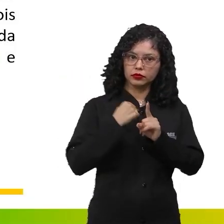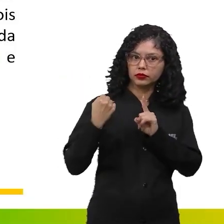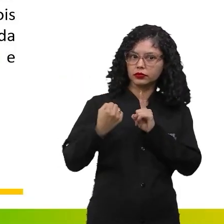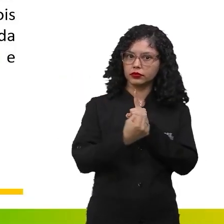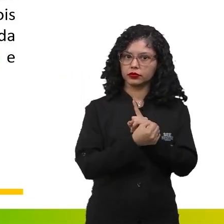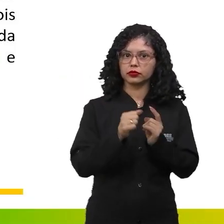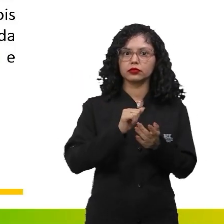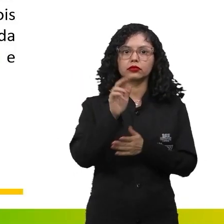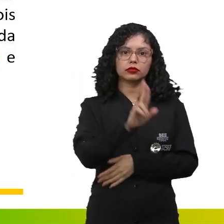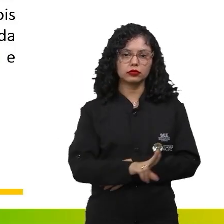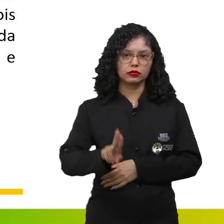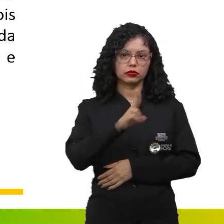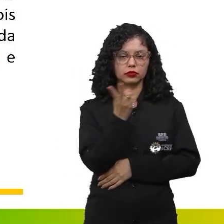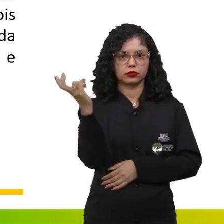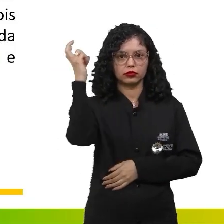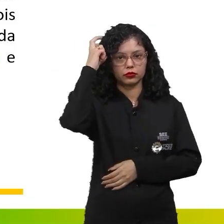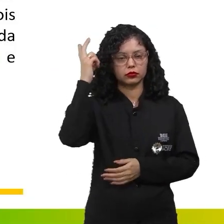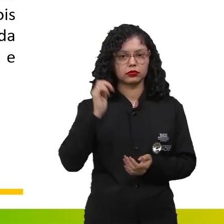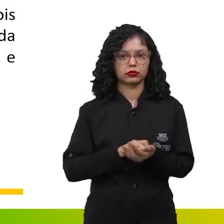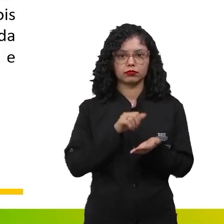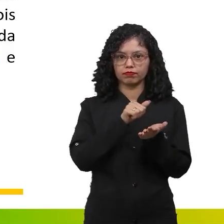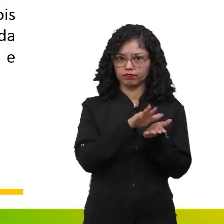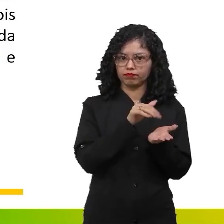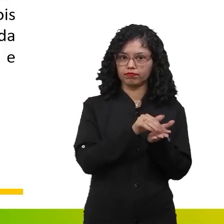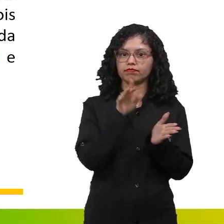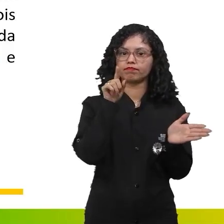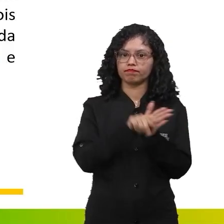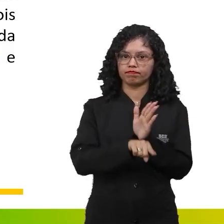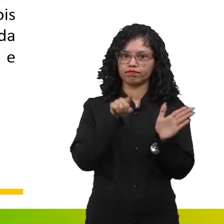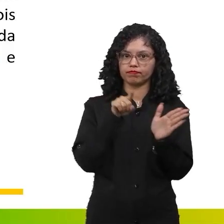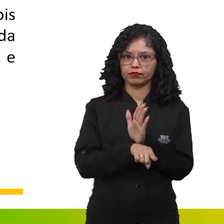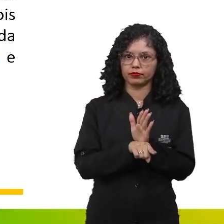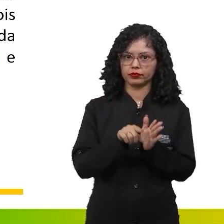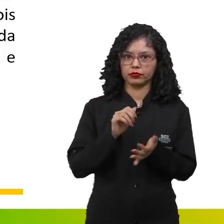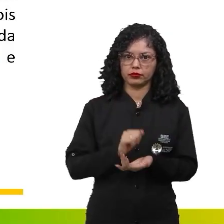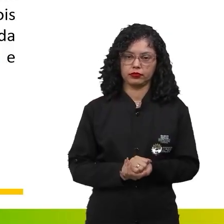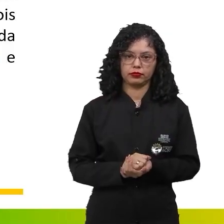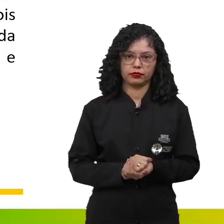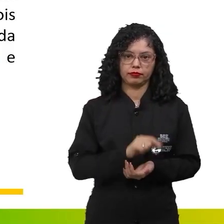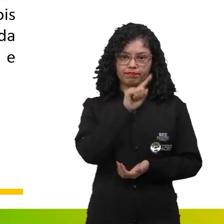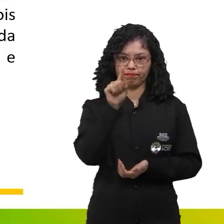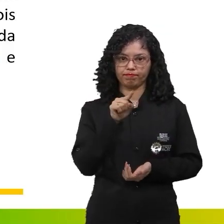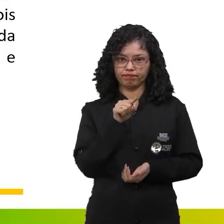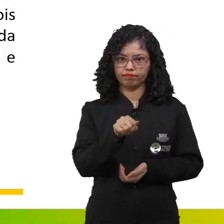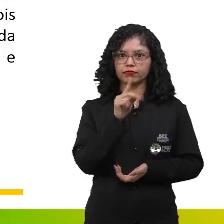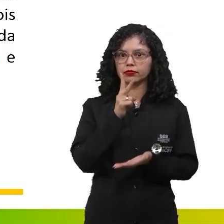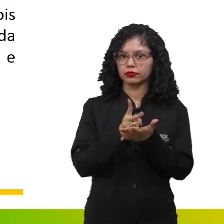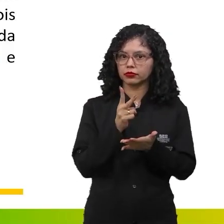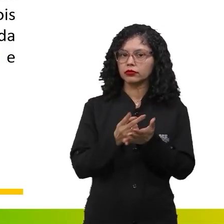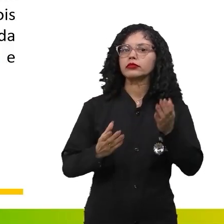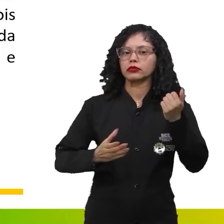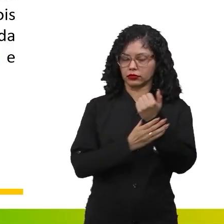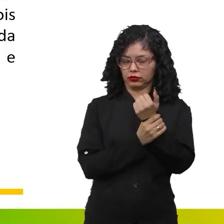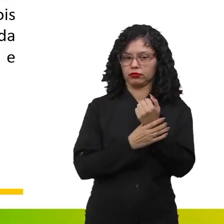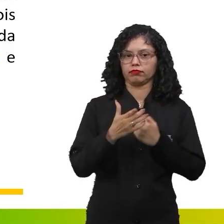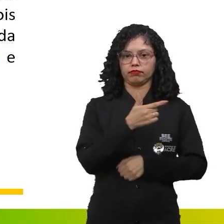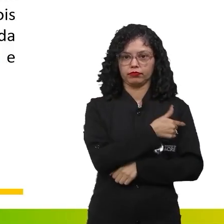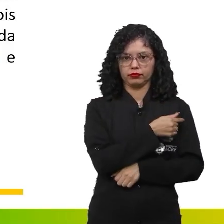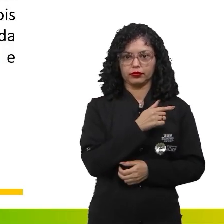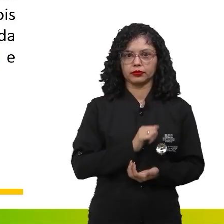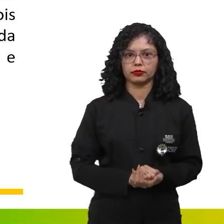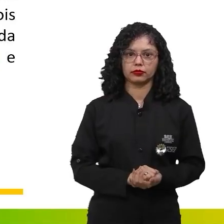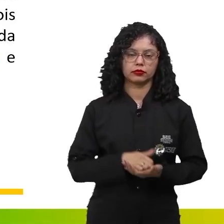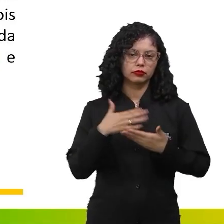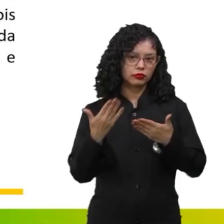fenômeno social e cultural que rejeita, olha só, ou questiona a eficácia e a segurança das